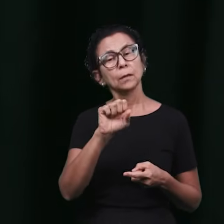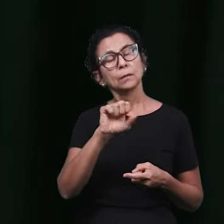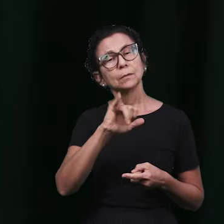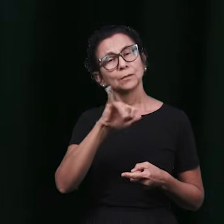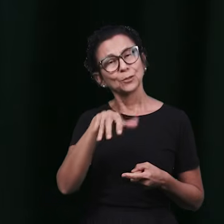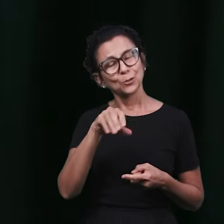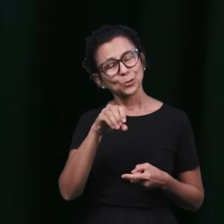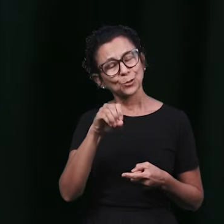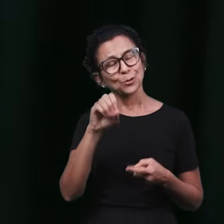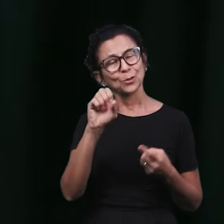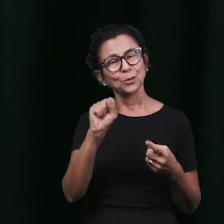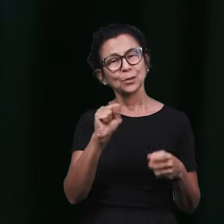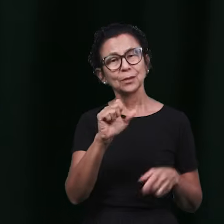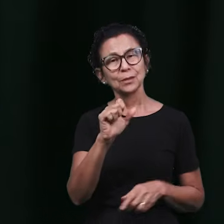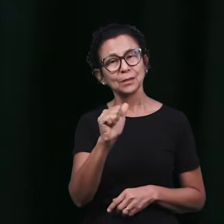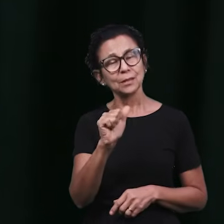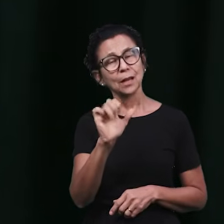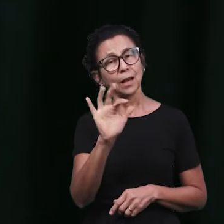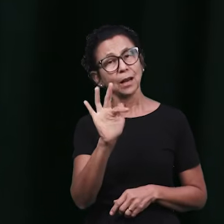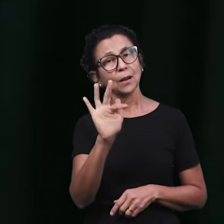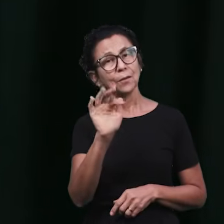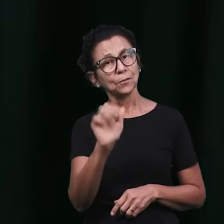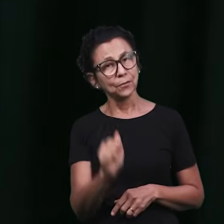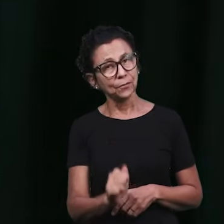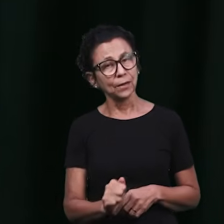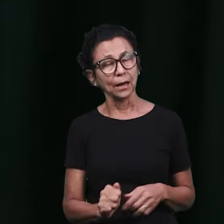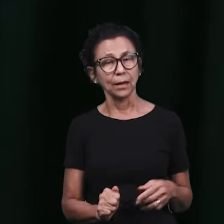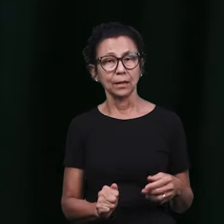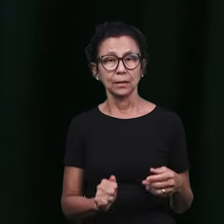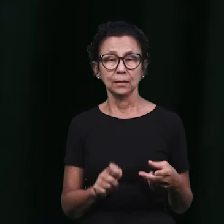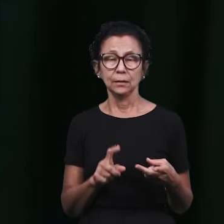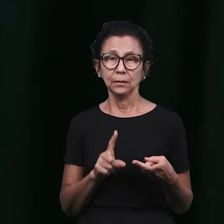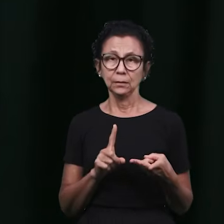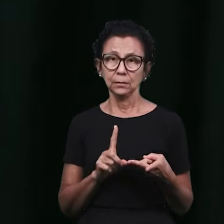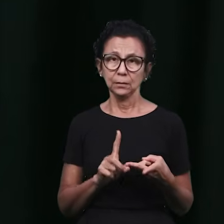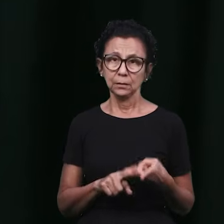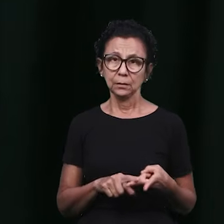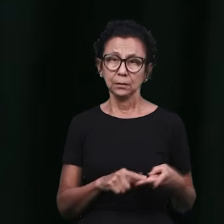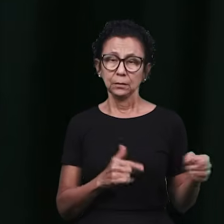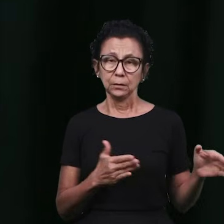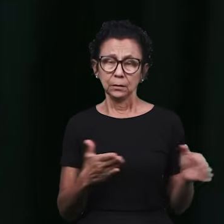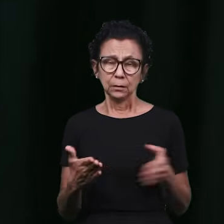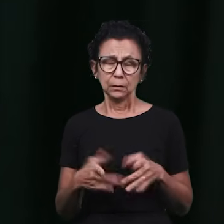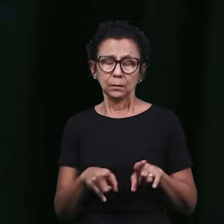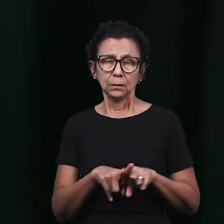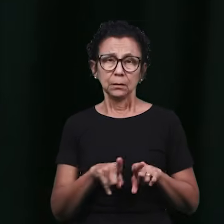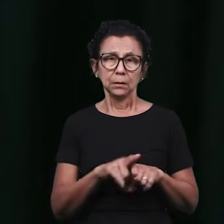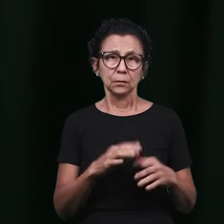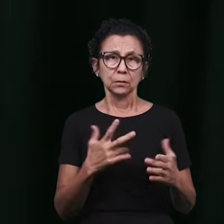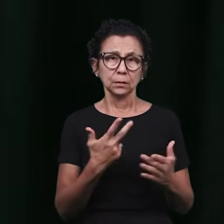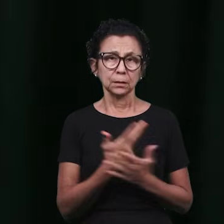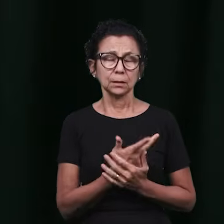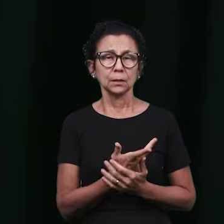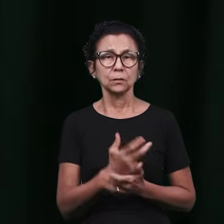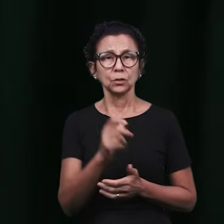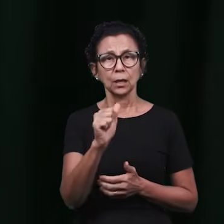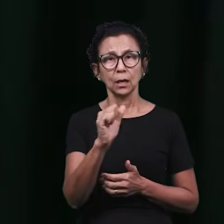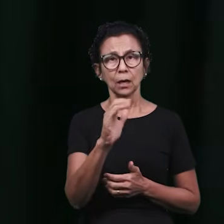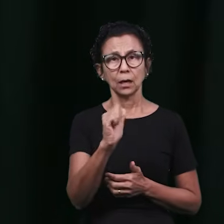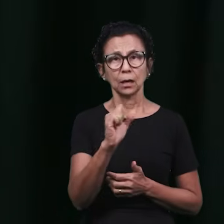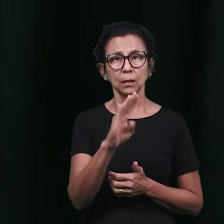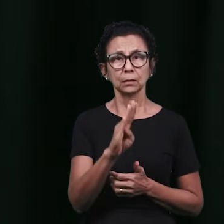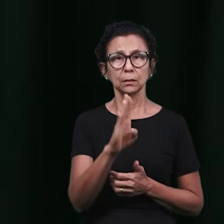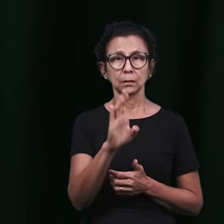com Jezabel, que era uma mulher estranha, que trouxe todos os maus costumes da sua terra lá, que era da região de Tiro e